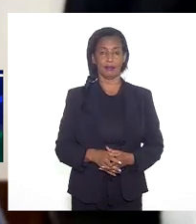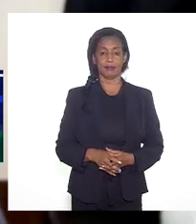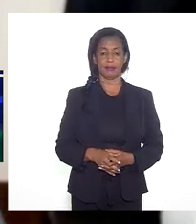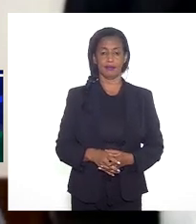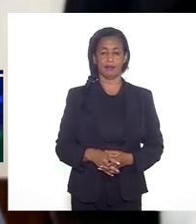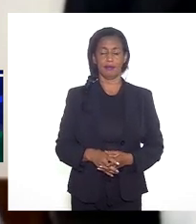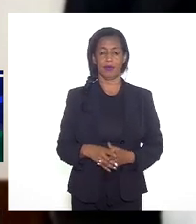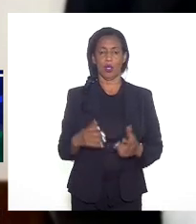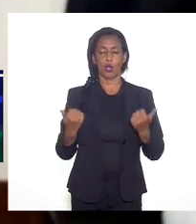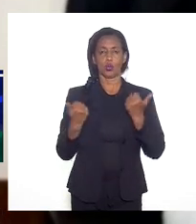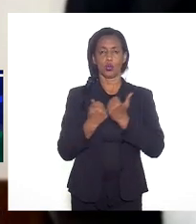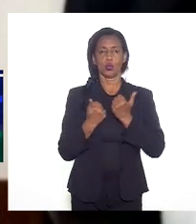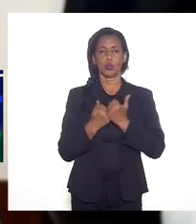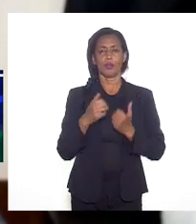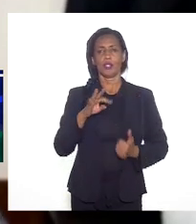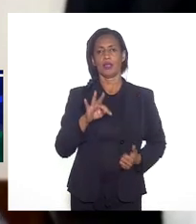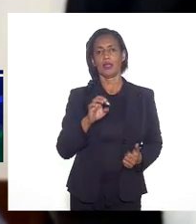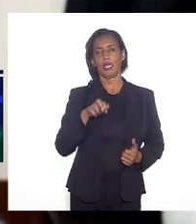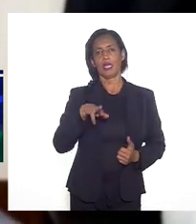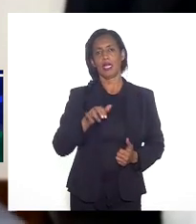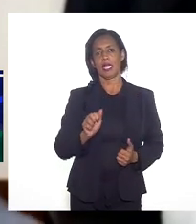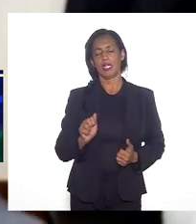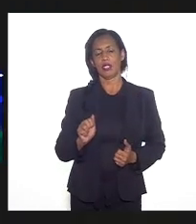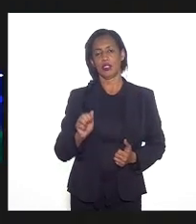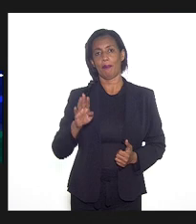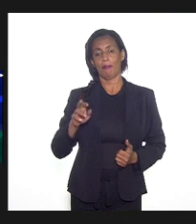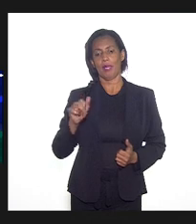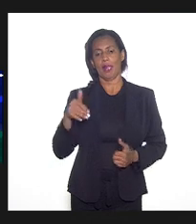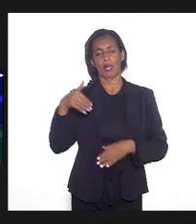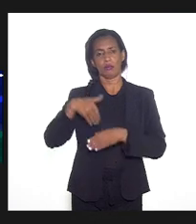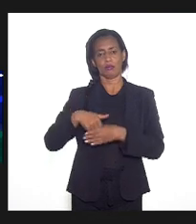Deputado Subtenente Bernard. Voto sim.